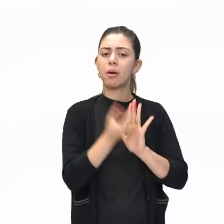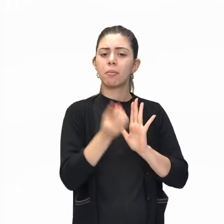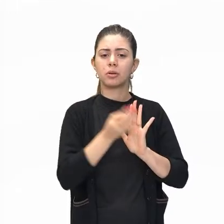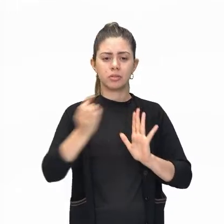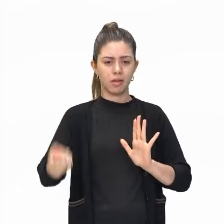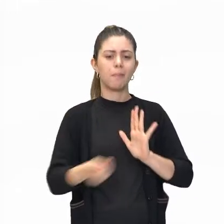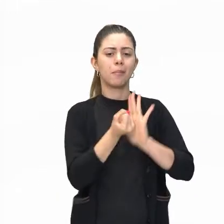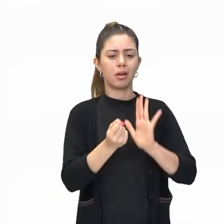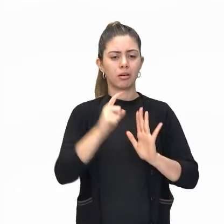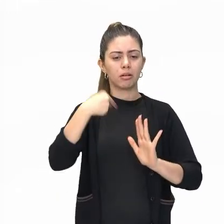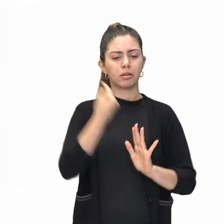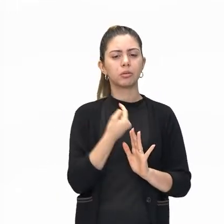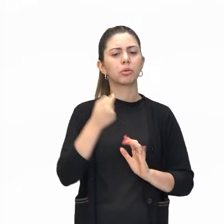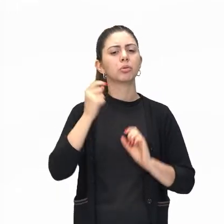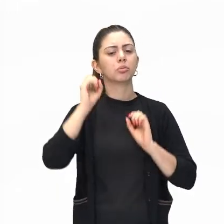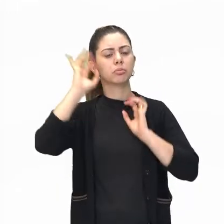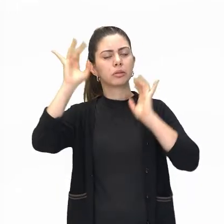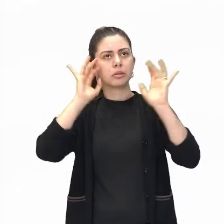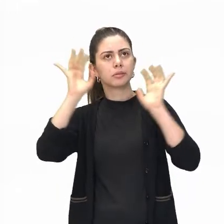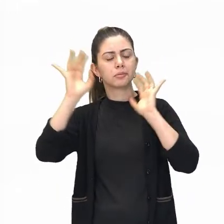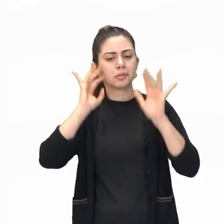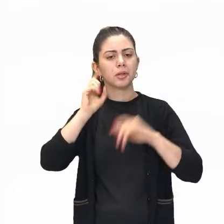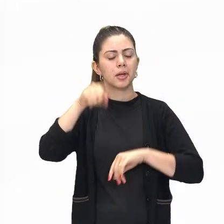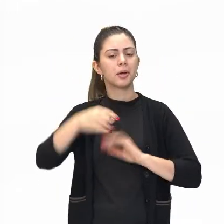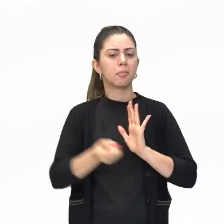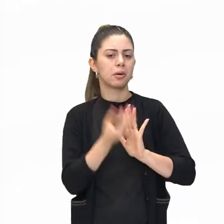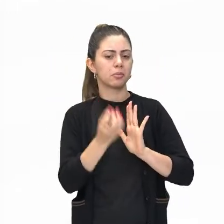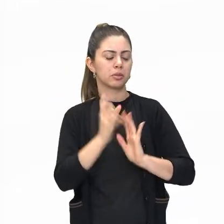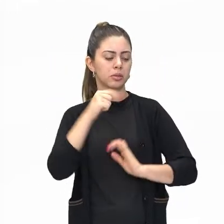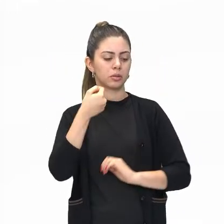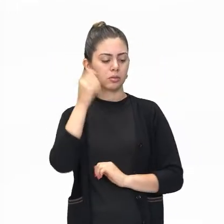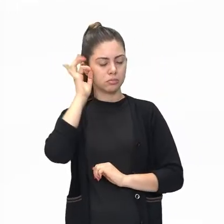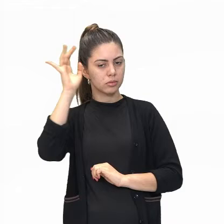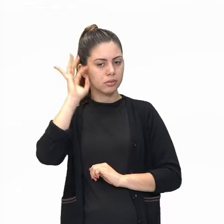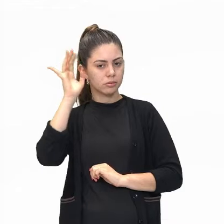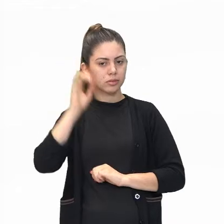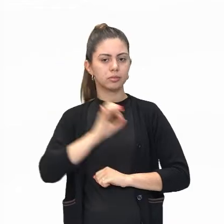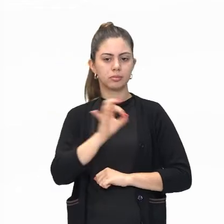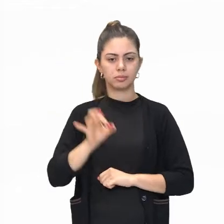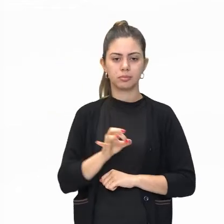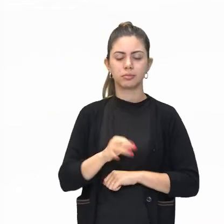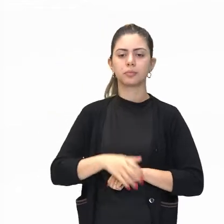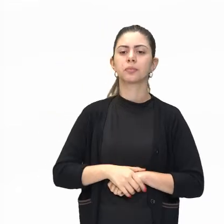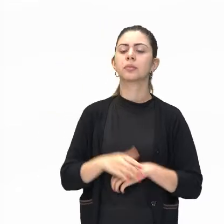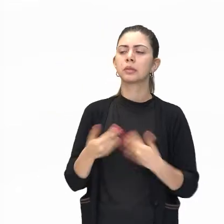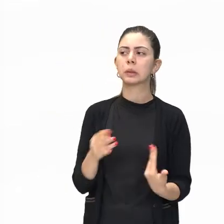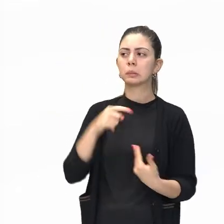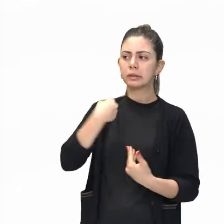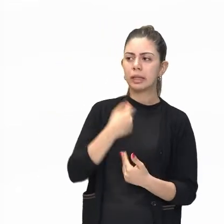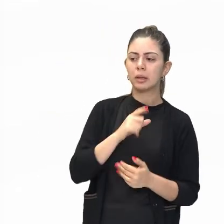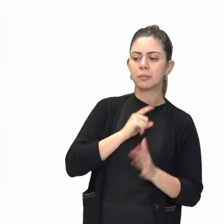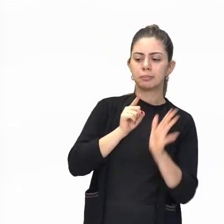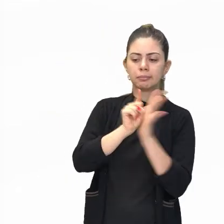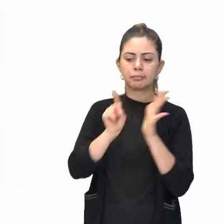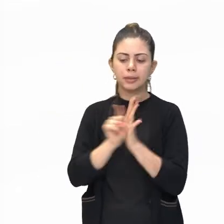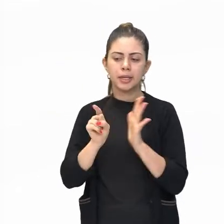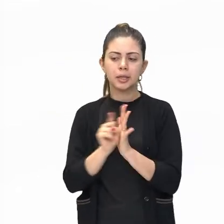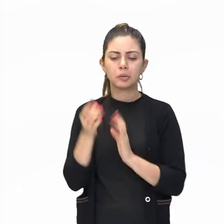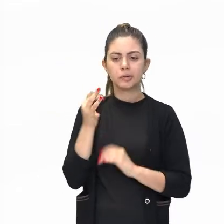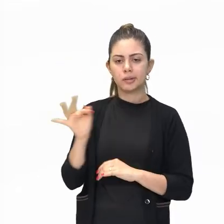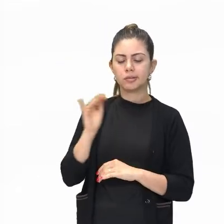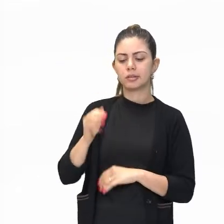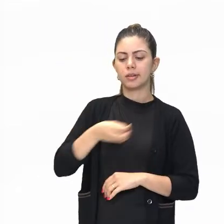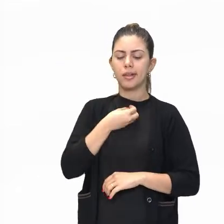em quê? Reflexiva, ele traz uma poesia reflexiva, né? Fazendo questionamentos filosóficos sobre